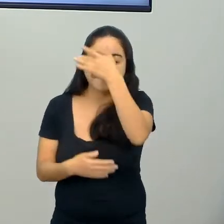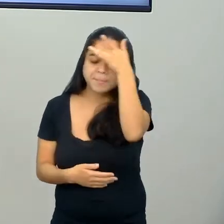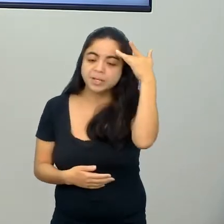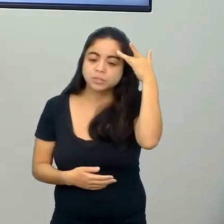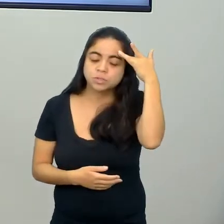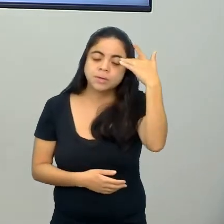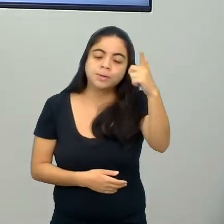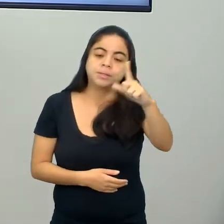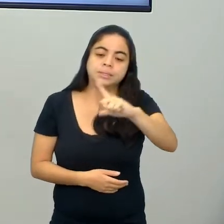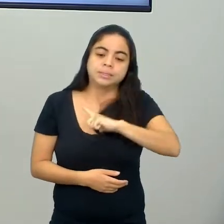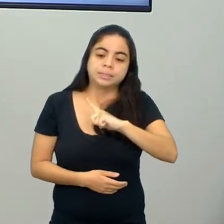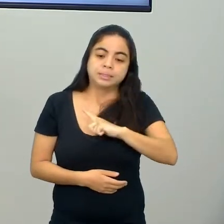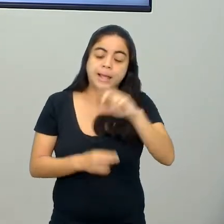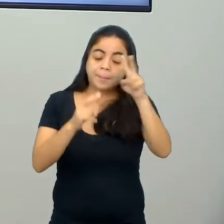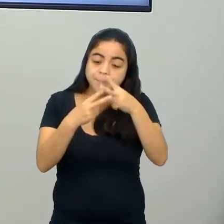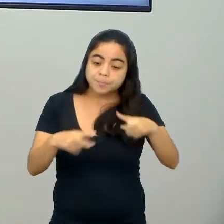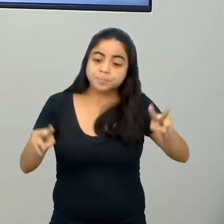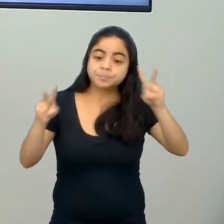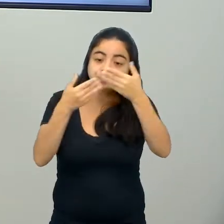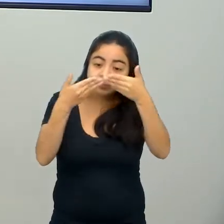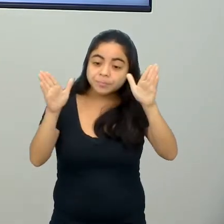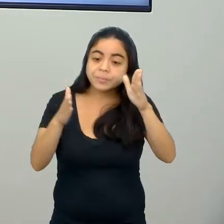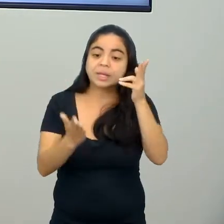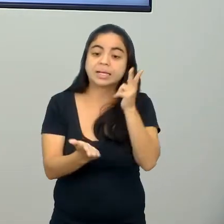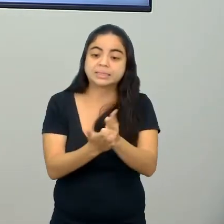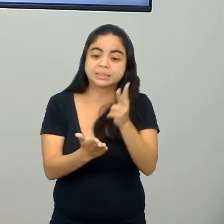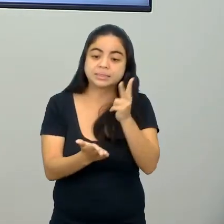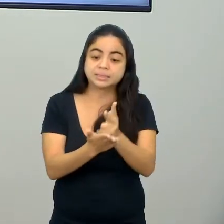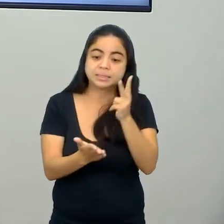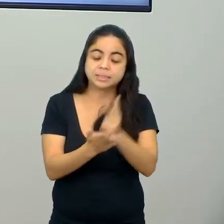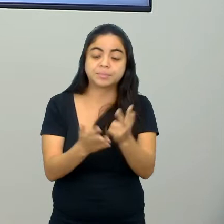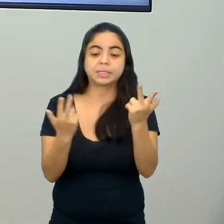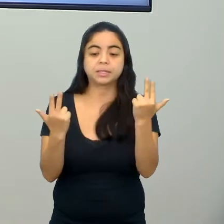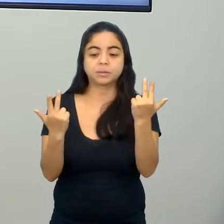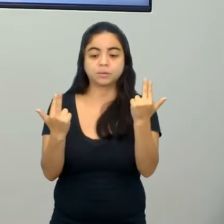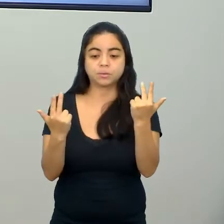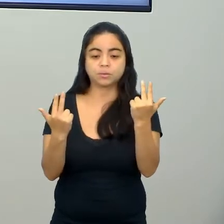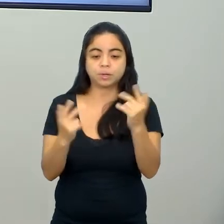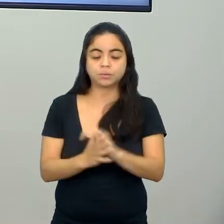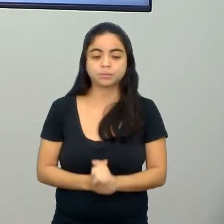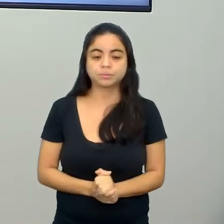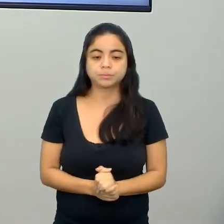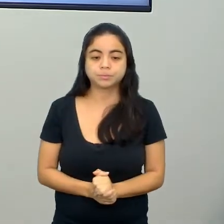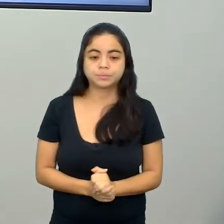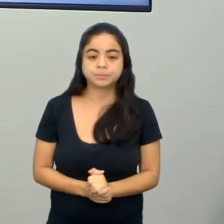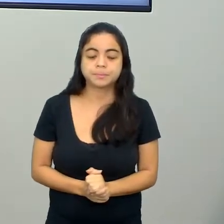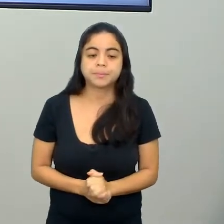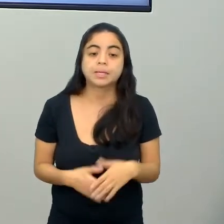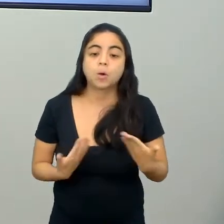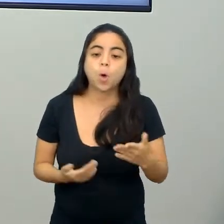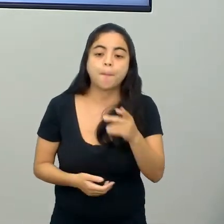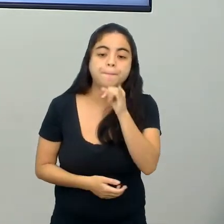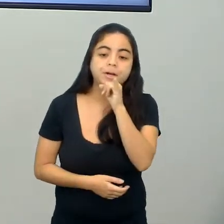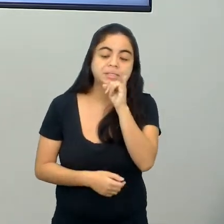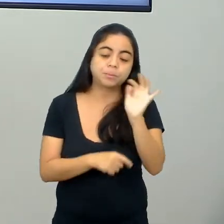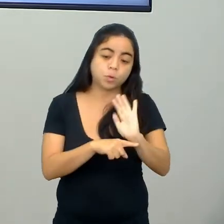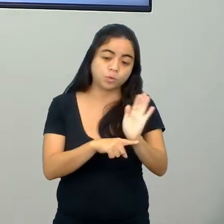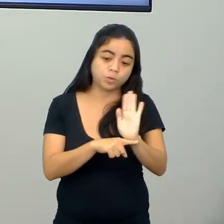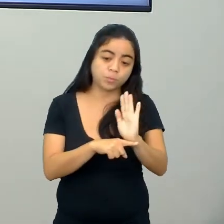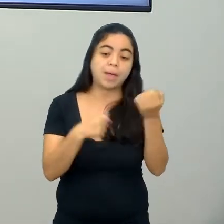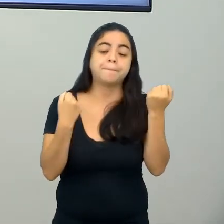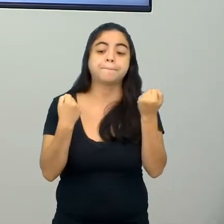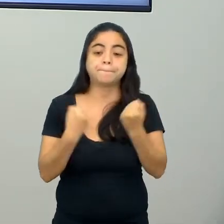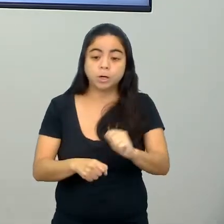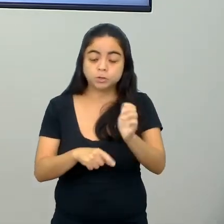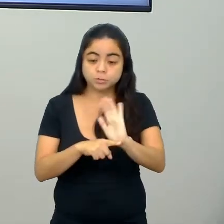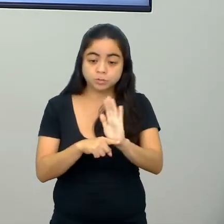o mesmo olhar sobre o mesmo objeto todas as vezes, né? É meio que aquela história, você assiste um filme, você pode assistir o mesmo